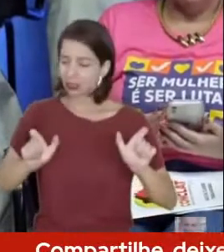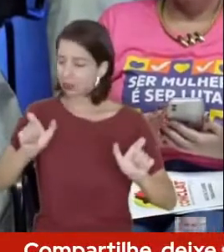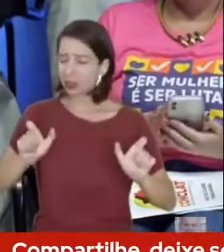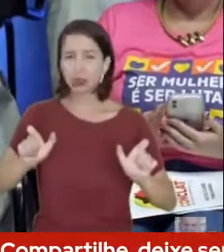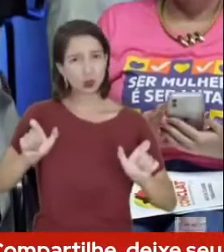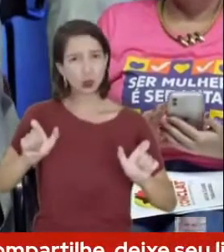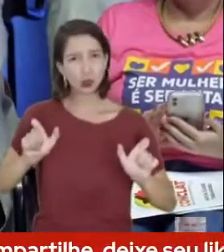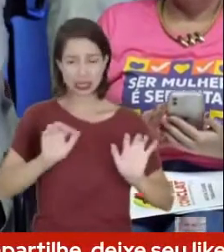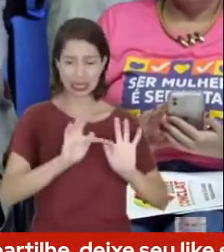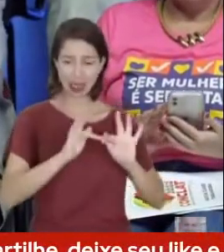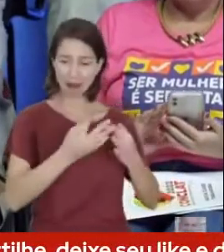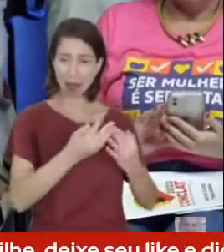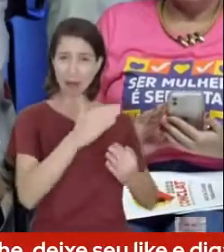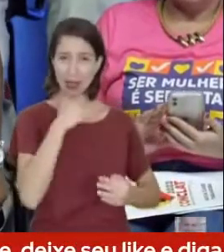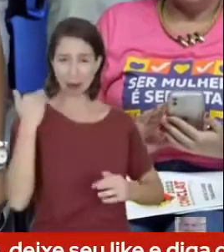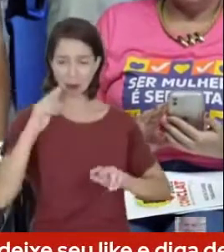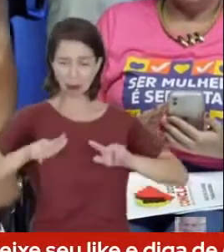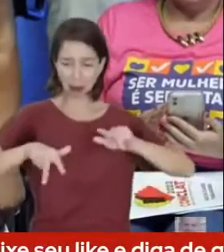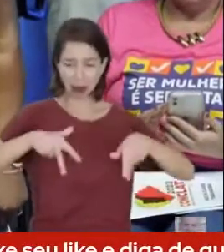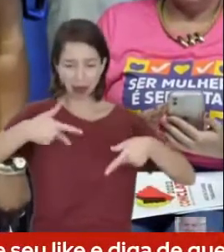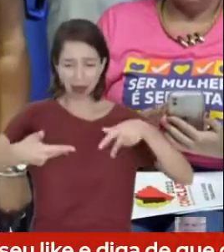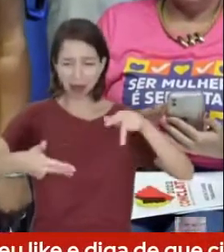toda a classe trabalhadora.